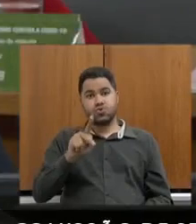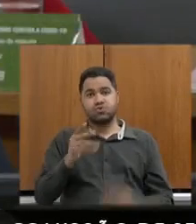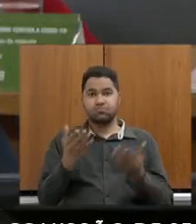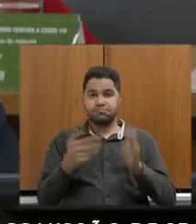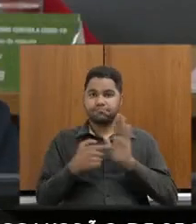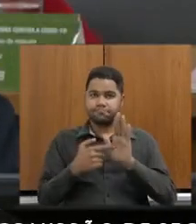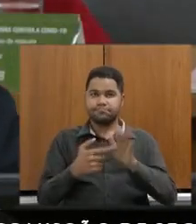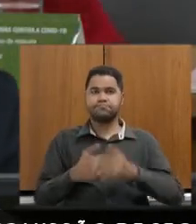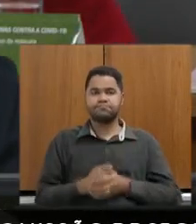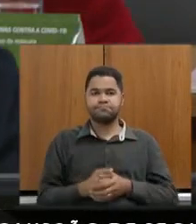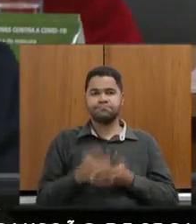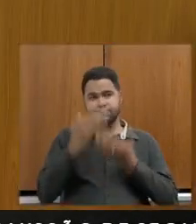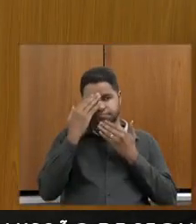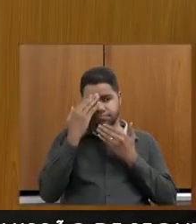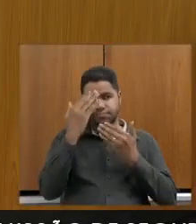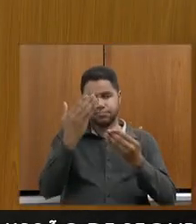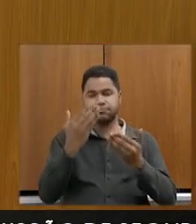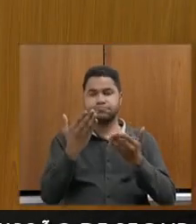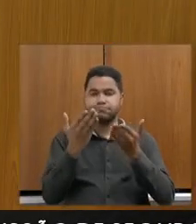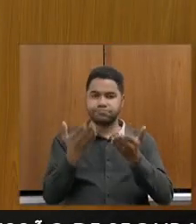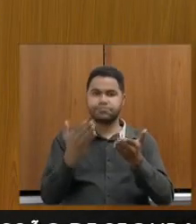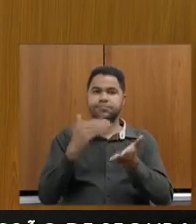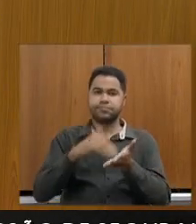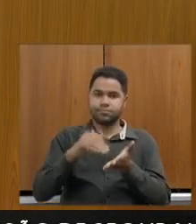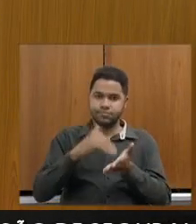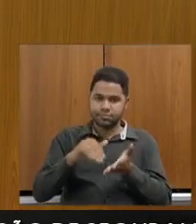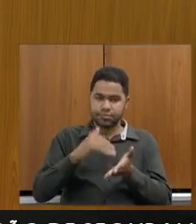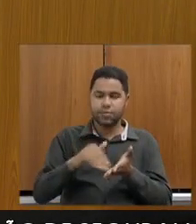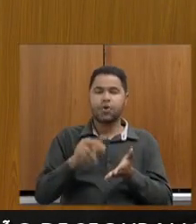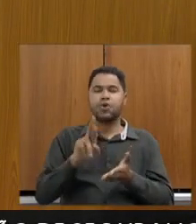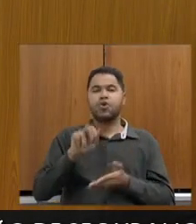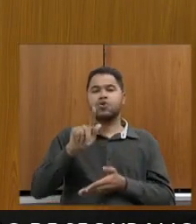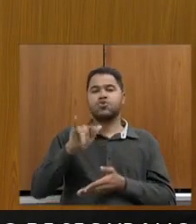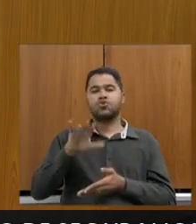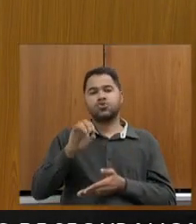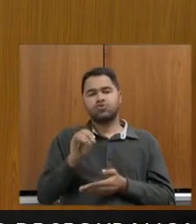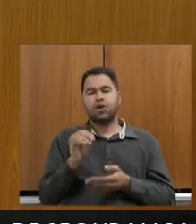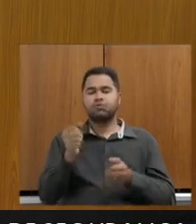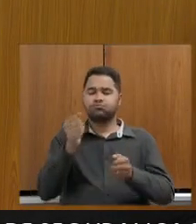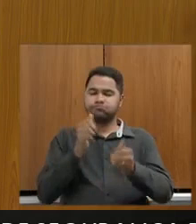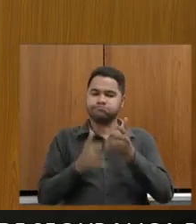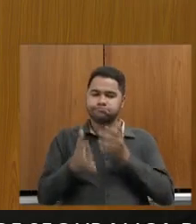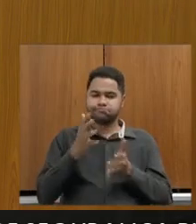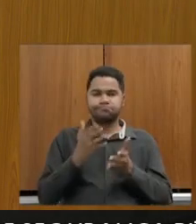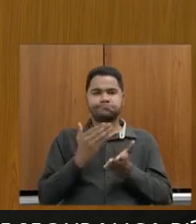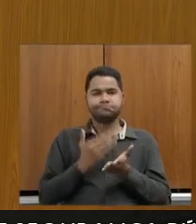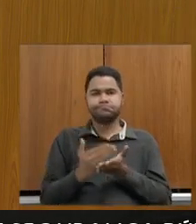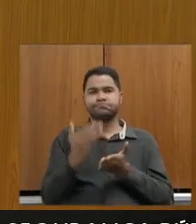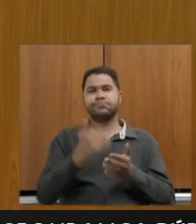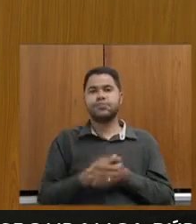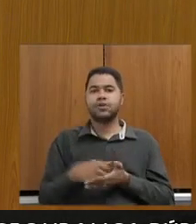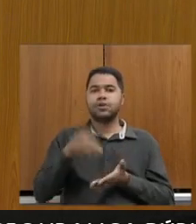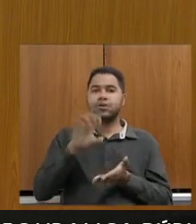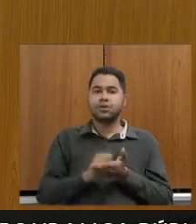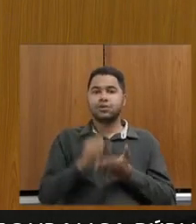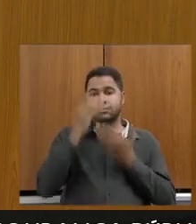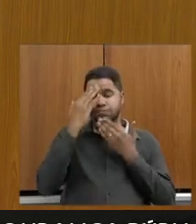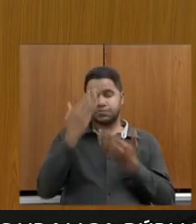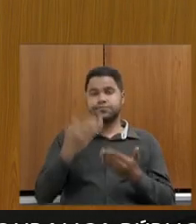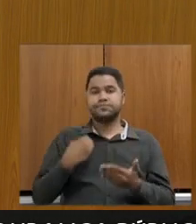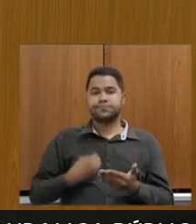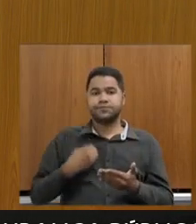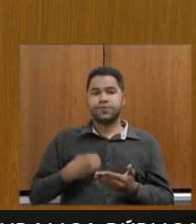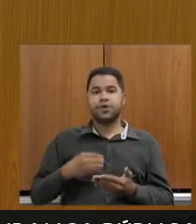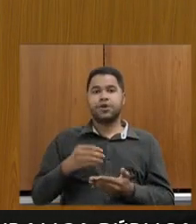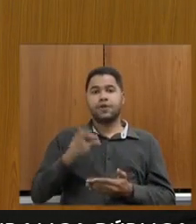a vossa excelência agradecemos e o secretário Rogério Greco as palavras iniciais registramos agradecer a